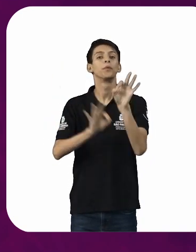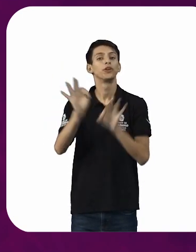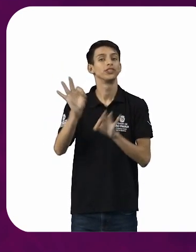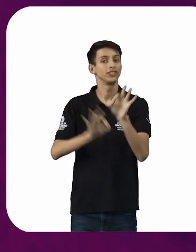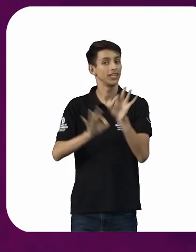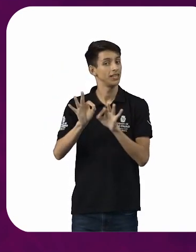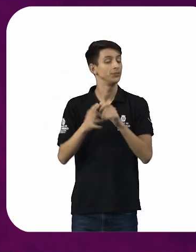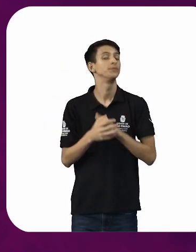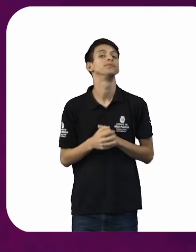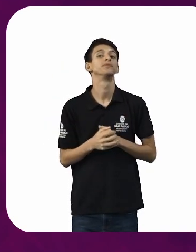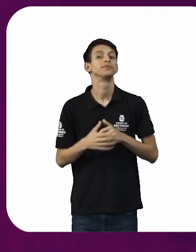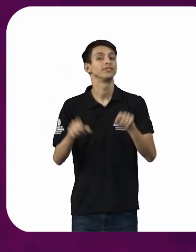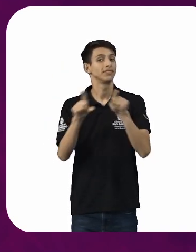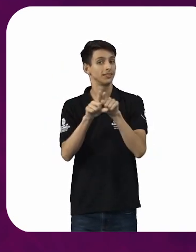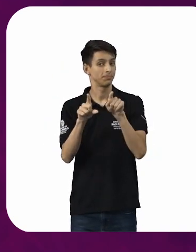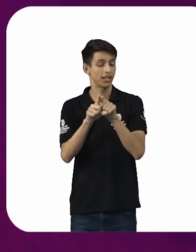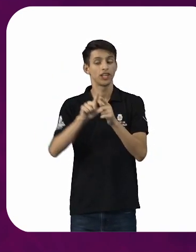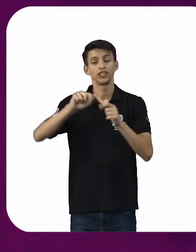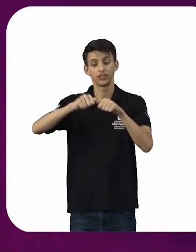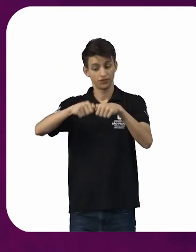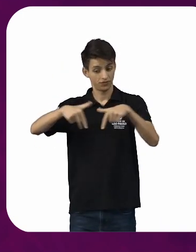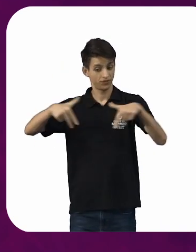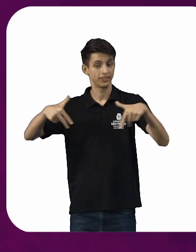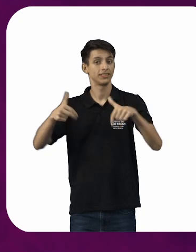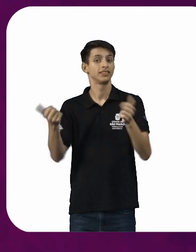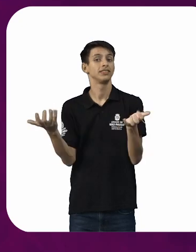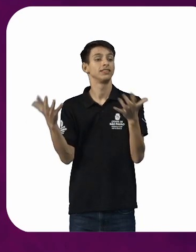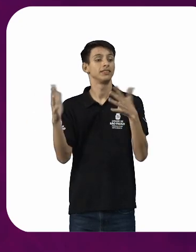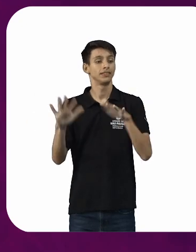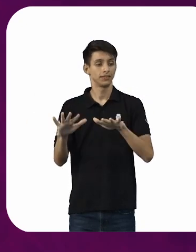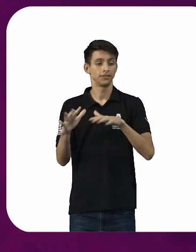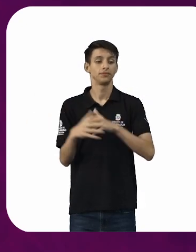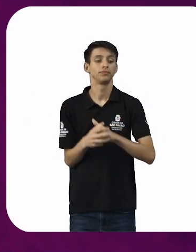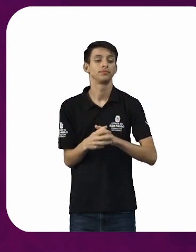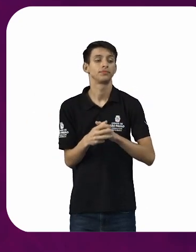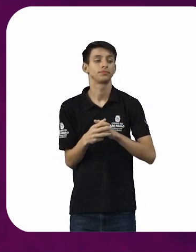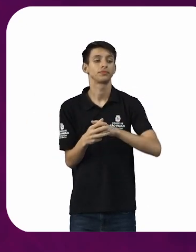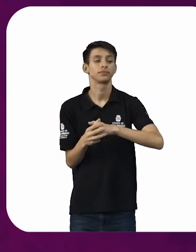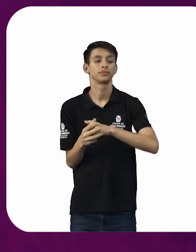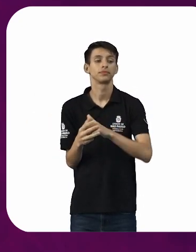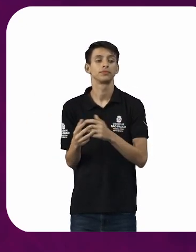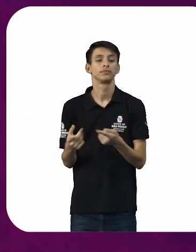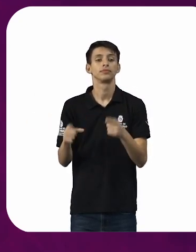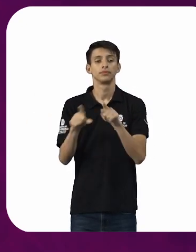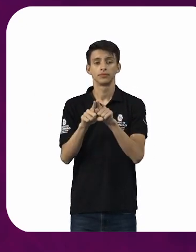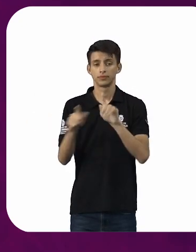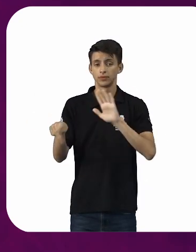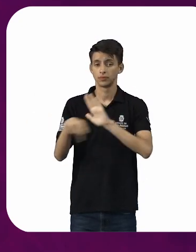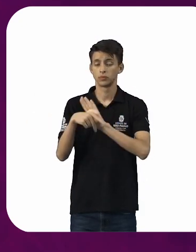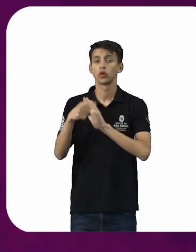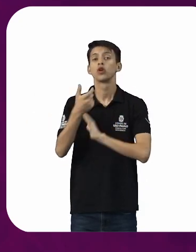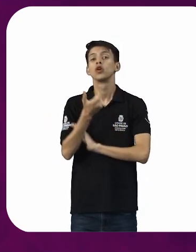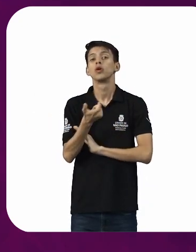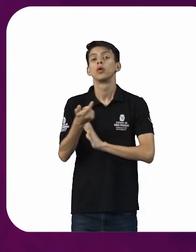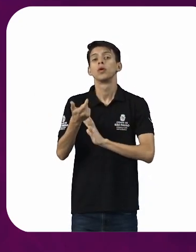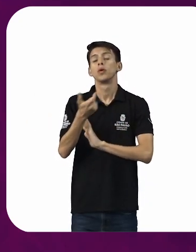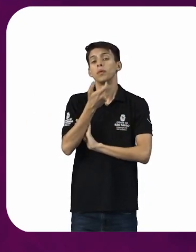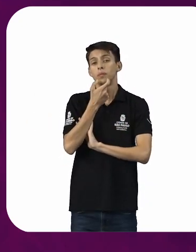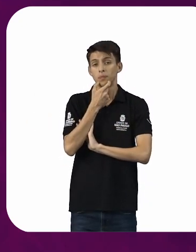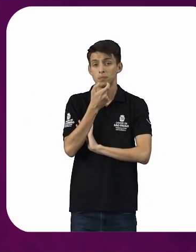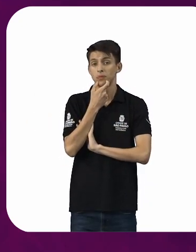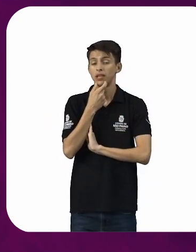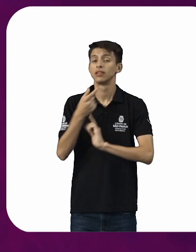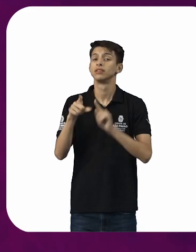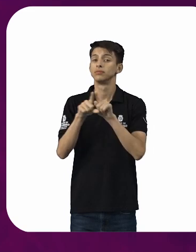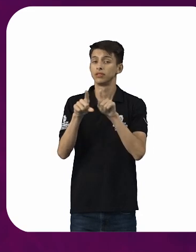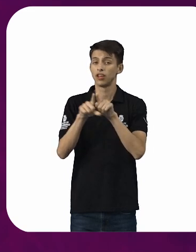compliance, diversidade e inclusão, environmental, social and governance, mestranda pela Universidade do